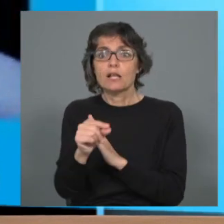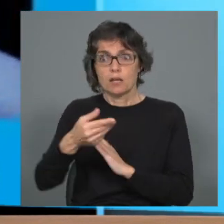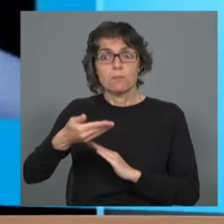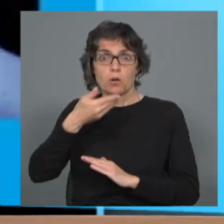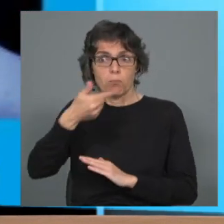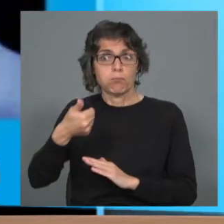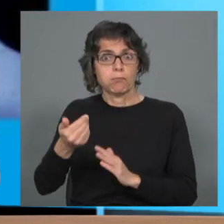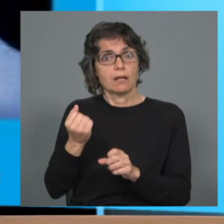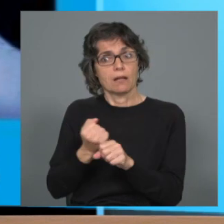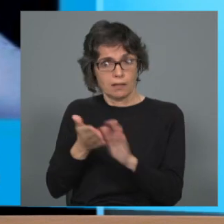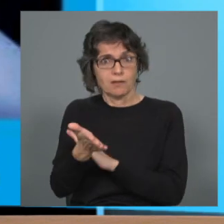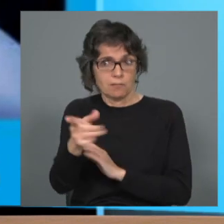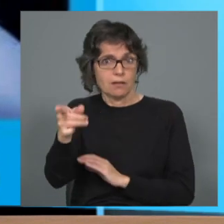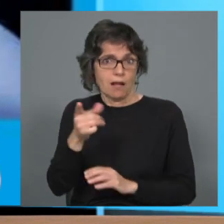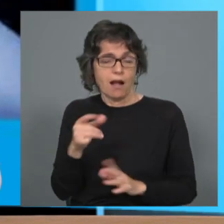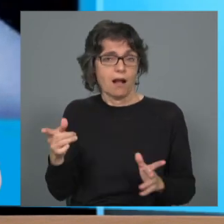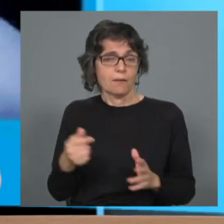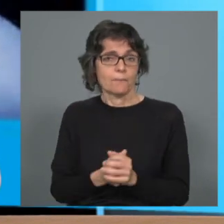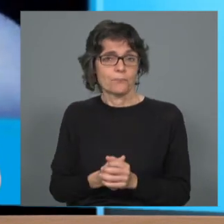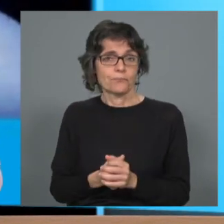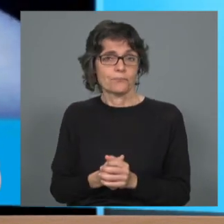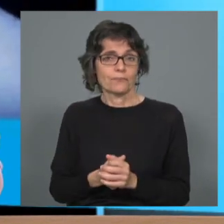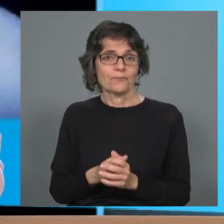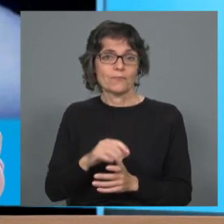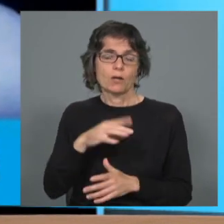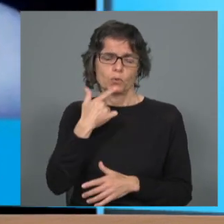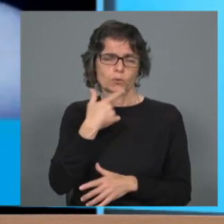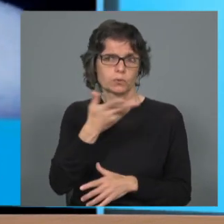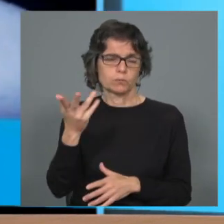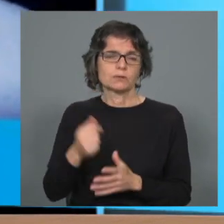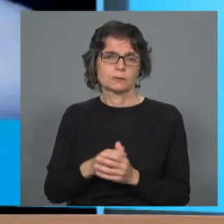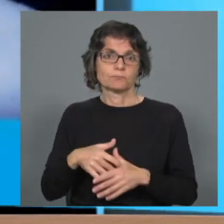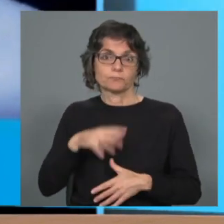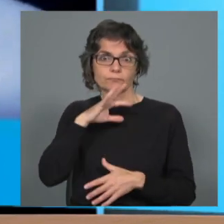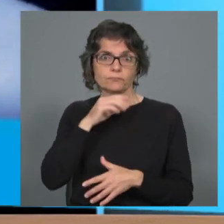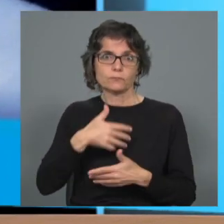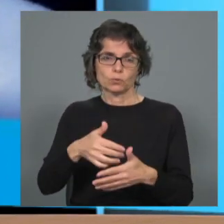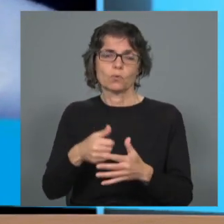emprego para mães grávidas, senão não damos conta. Para mães grávidas